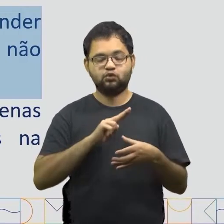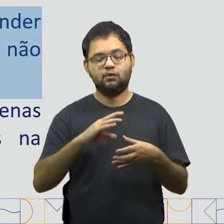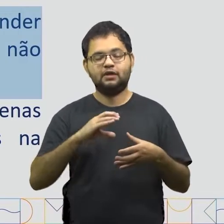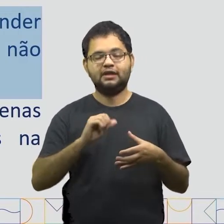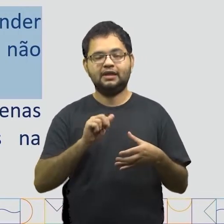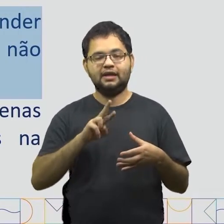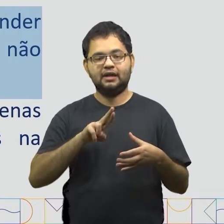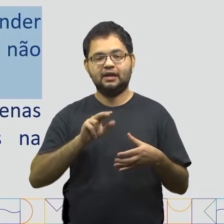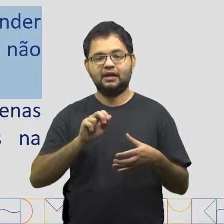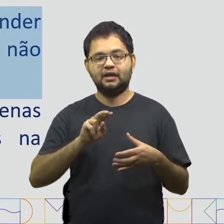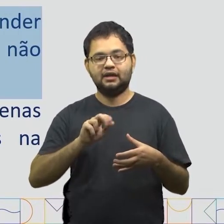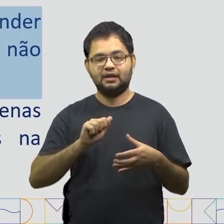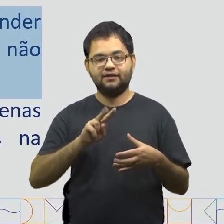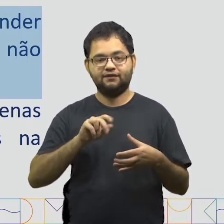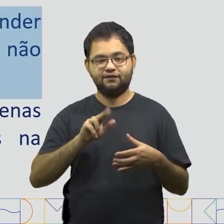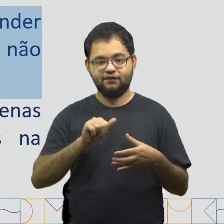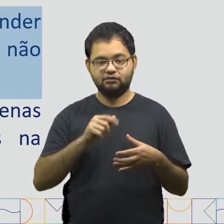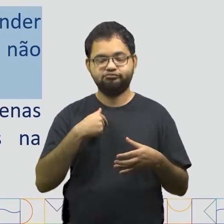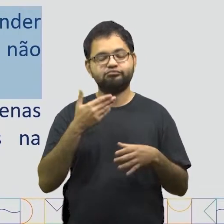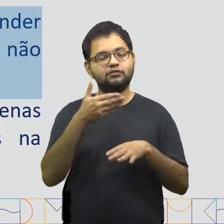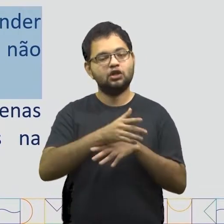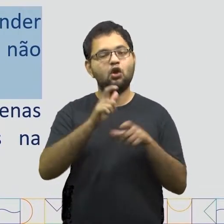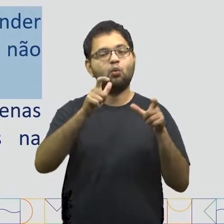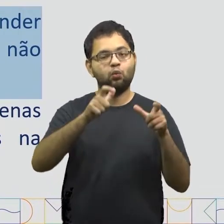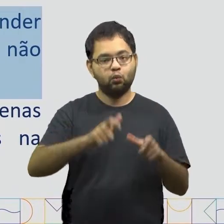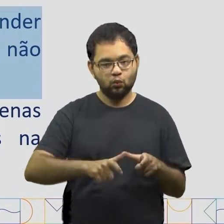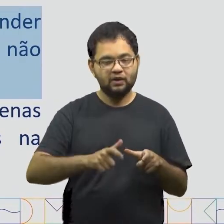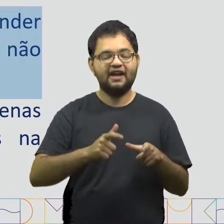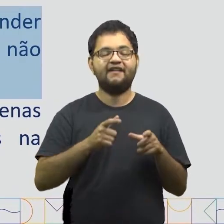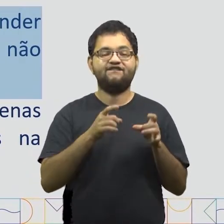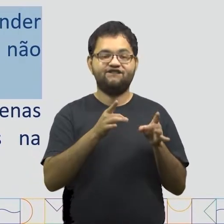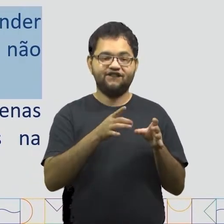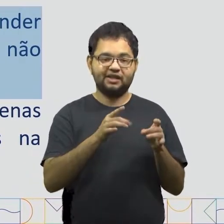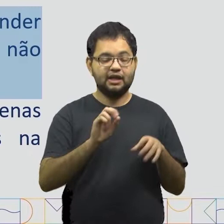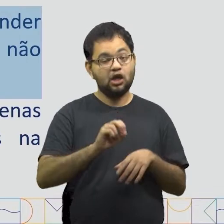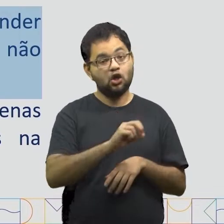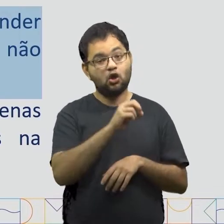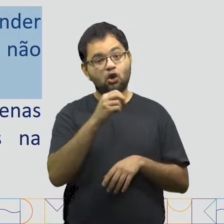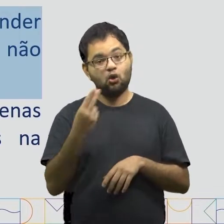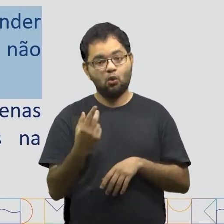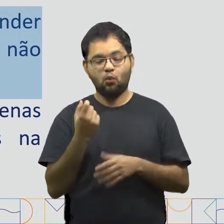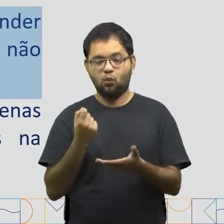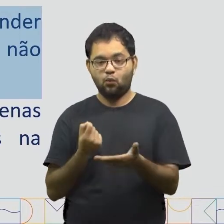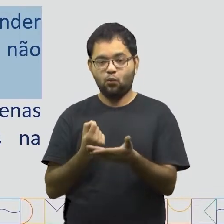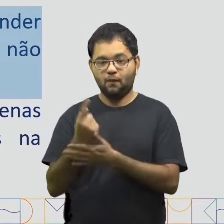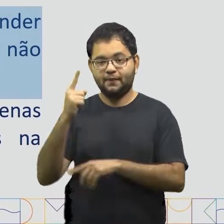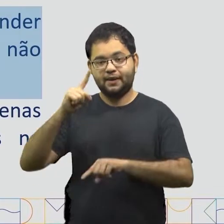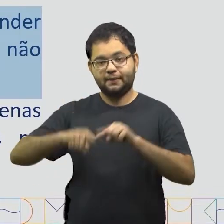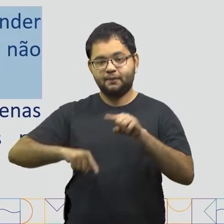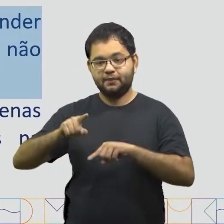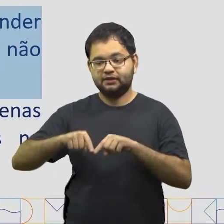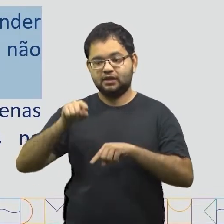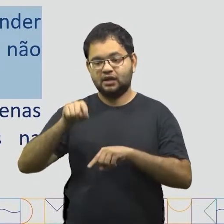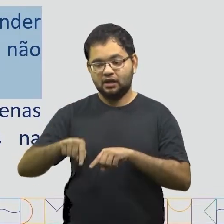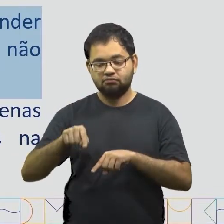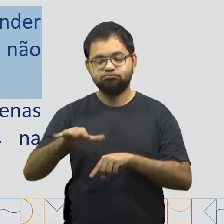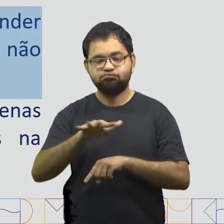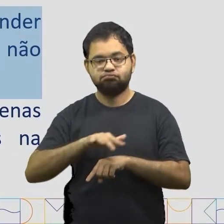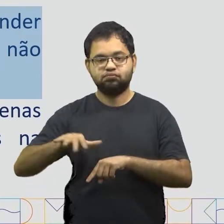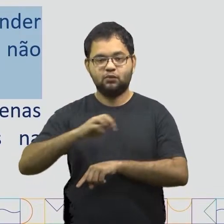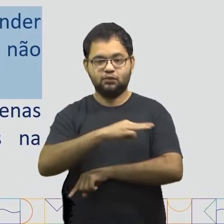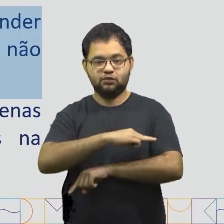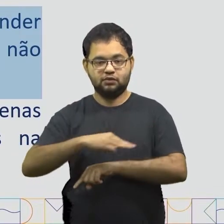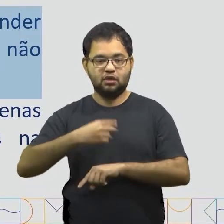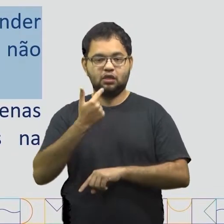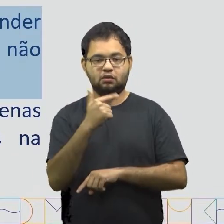o caravanas que percorriam a áreas para vender suas mercadorias ou para comprar matérias-primas que não